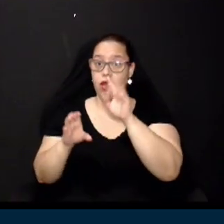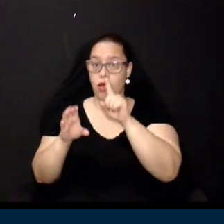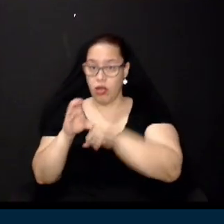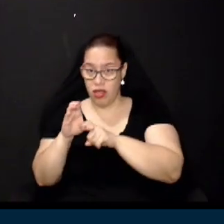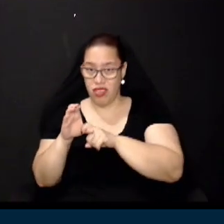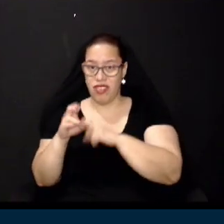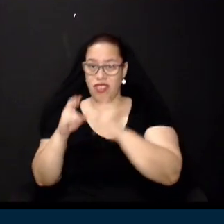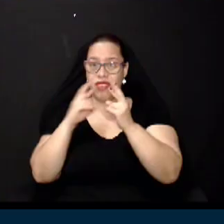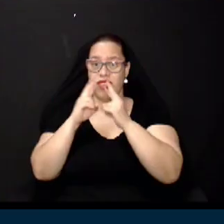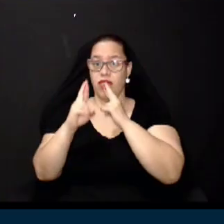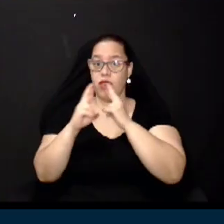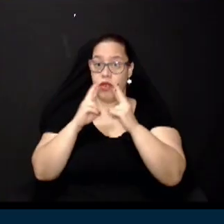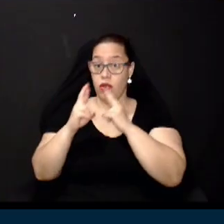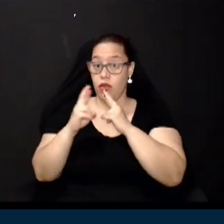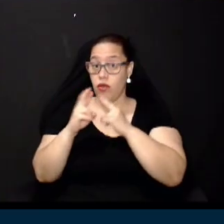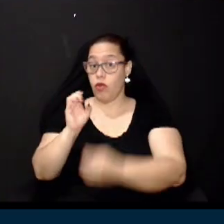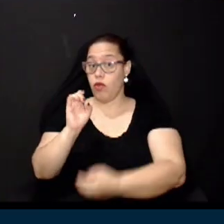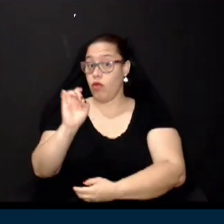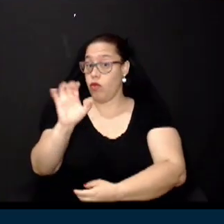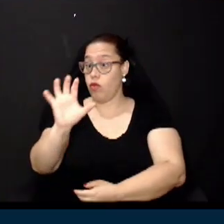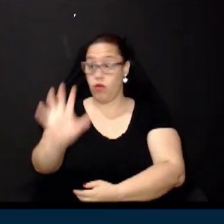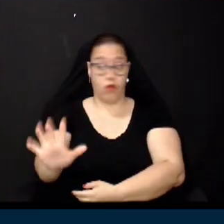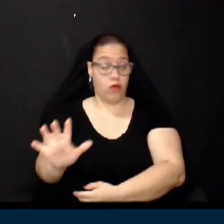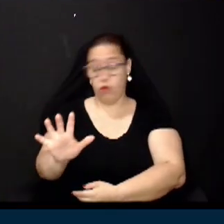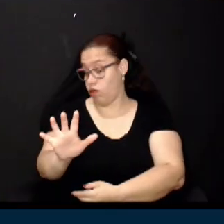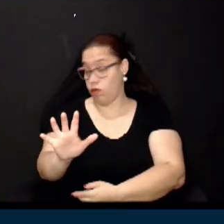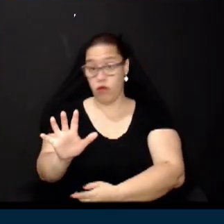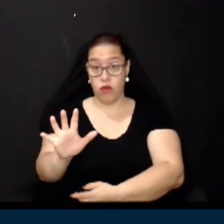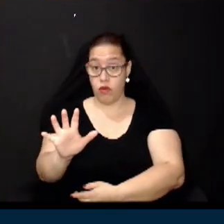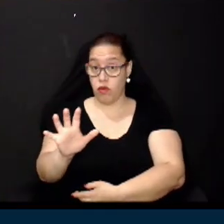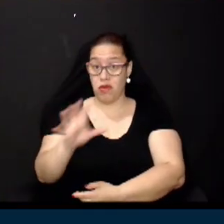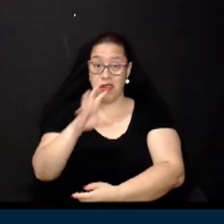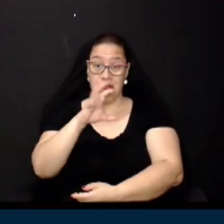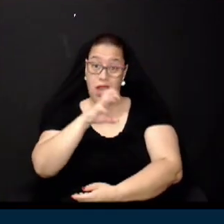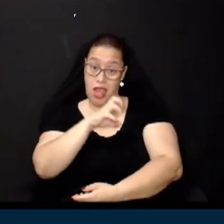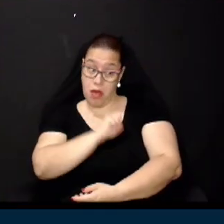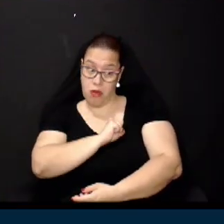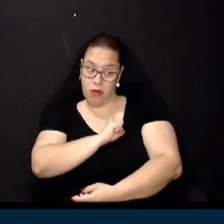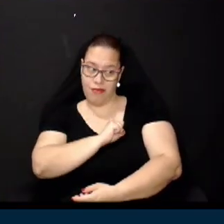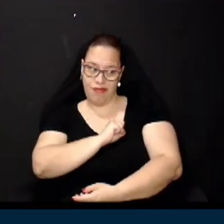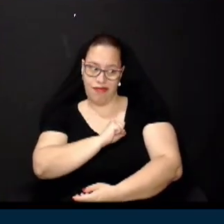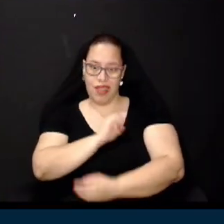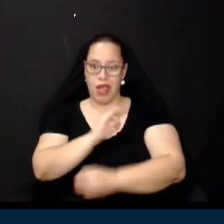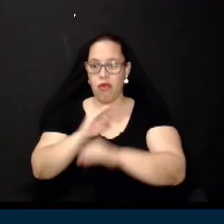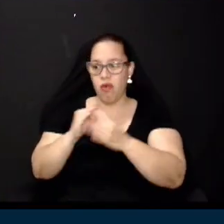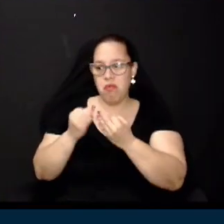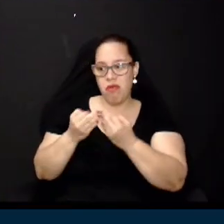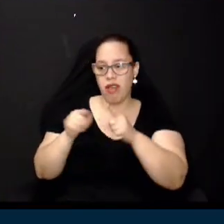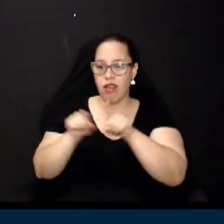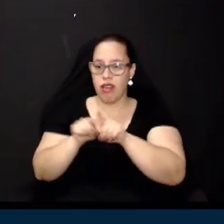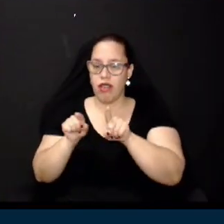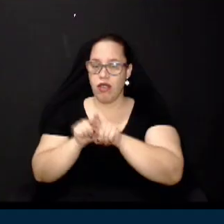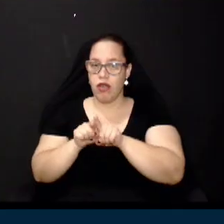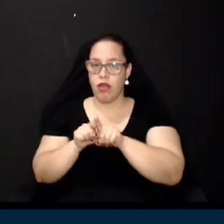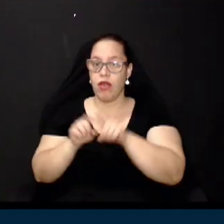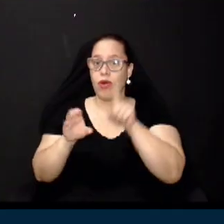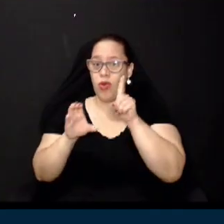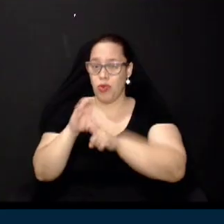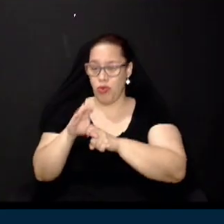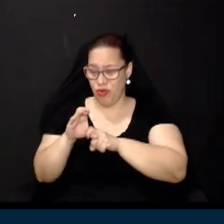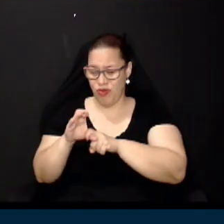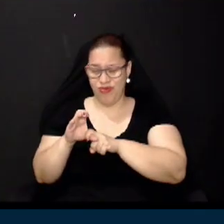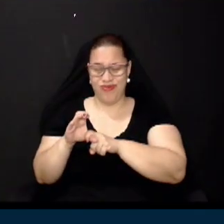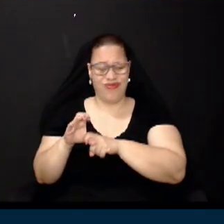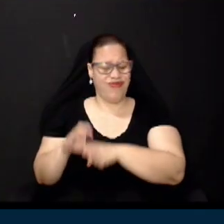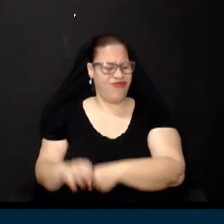relacionamentos, e não só no relacionamento amoroso, né, é família também. E essa questão da codependência pega muito, porque a gente